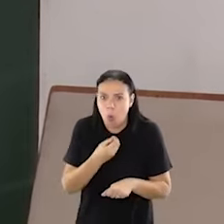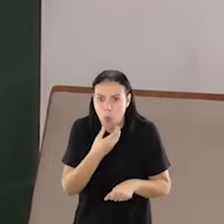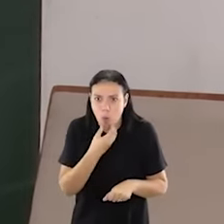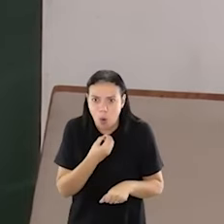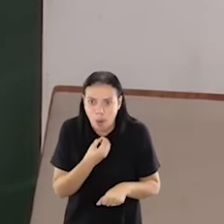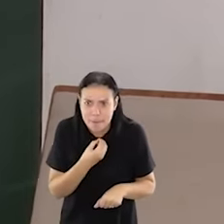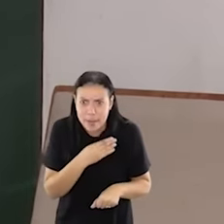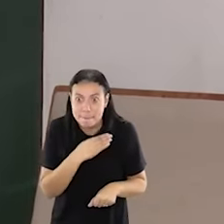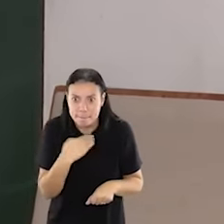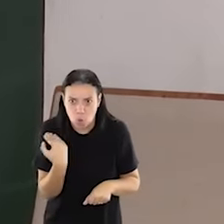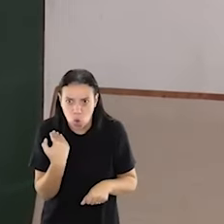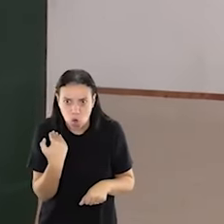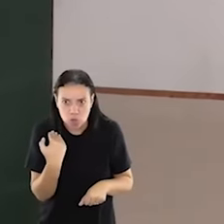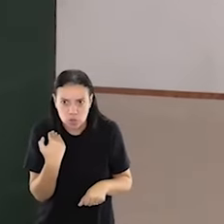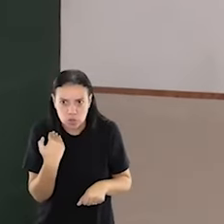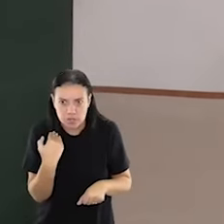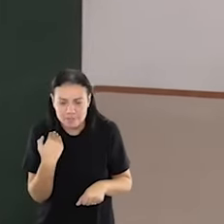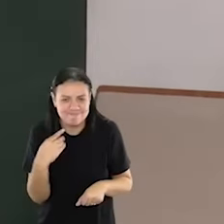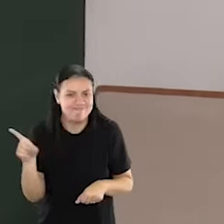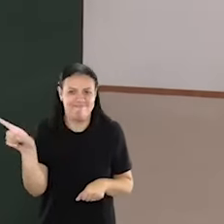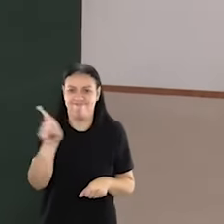ele ressuscitou.